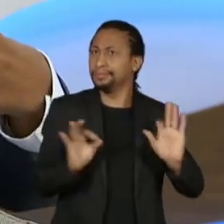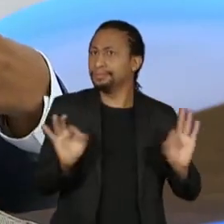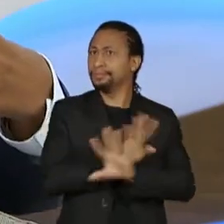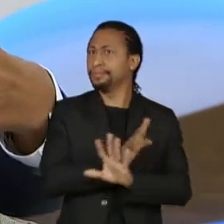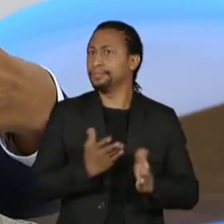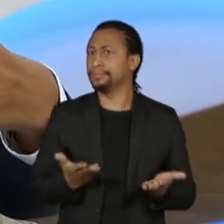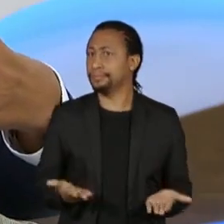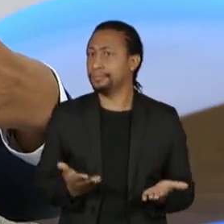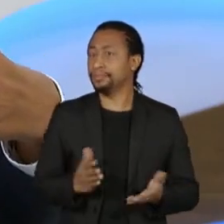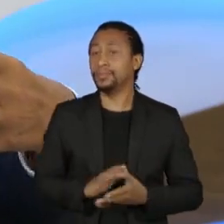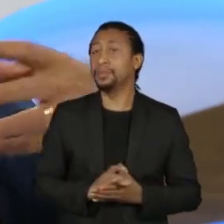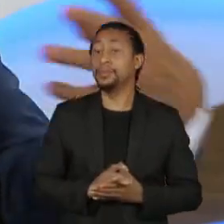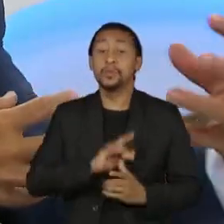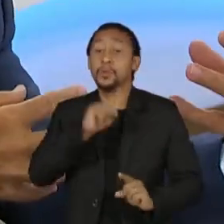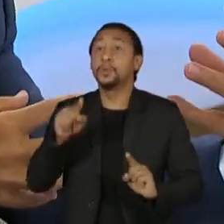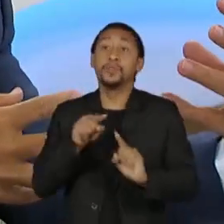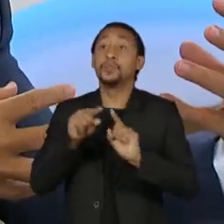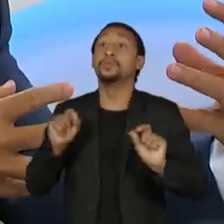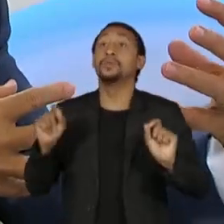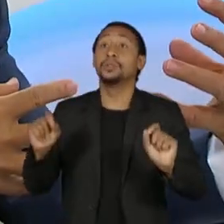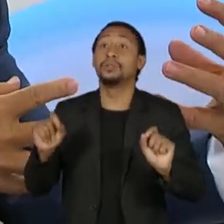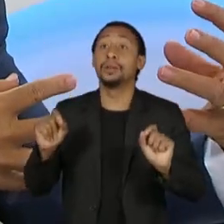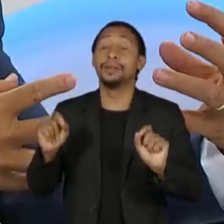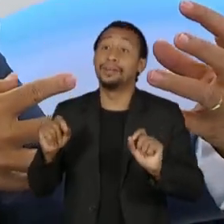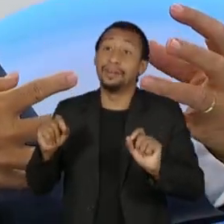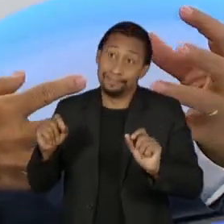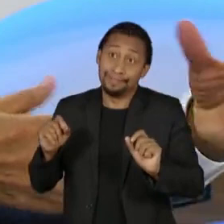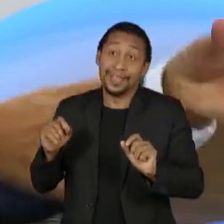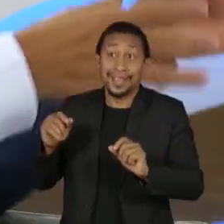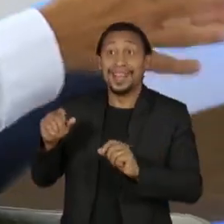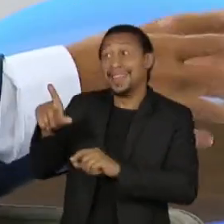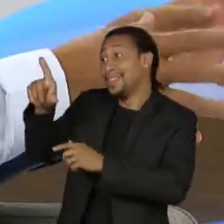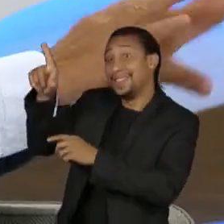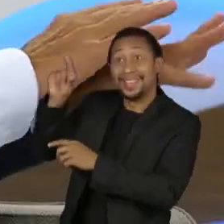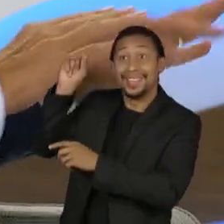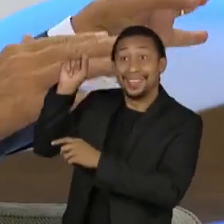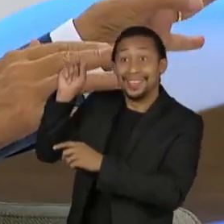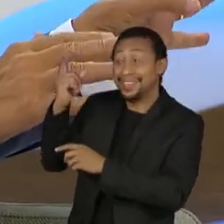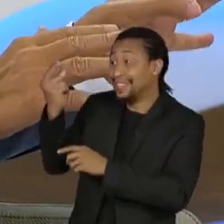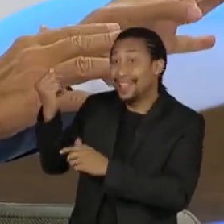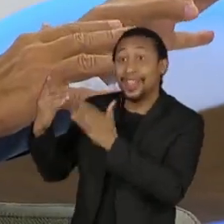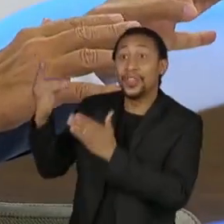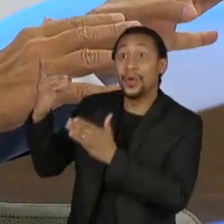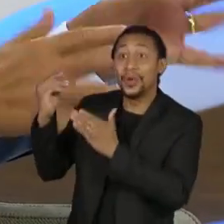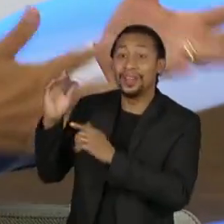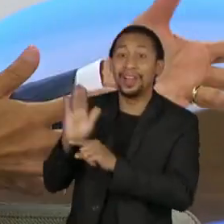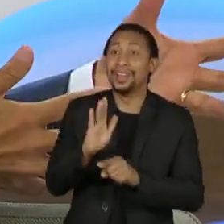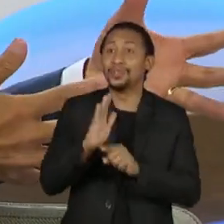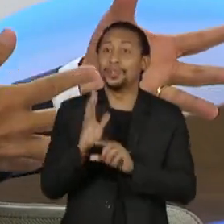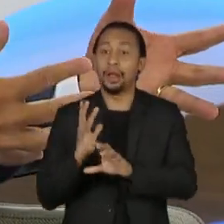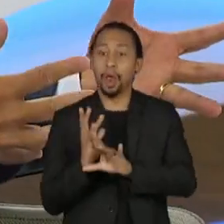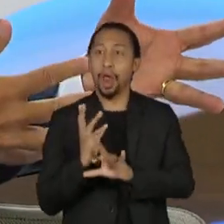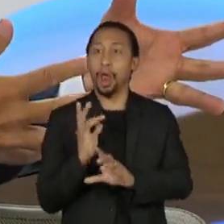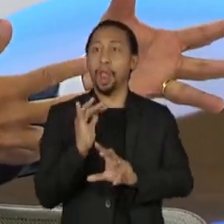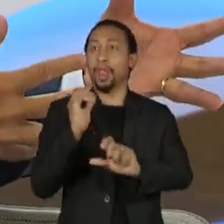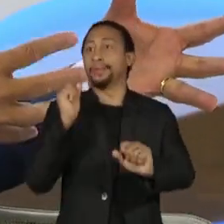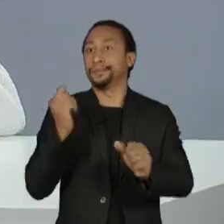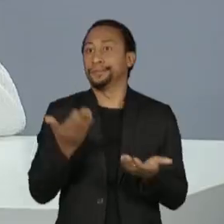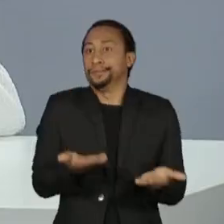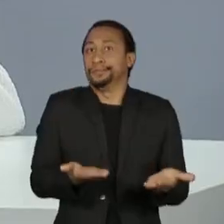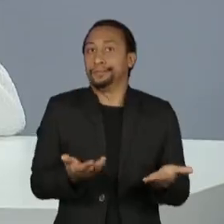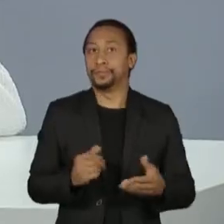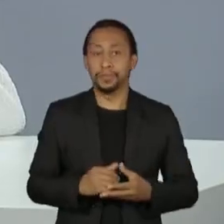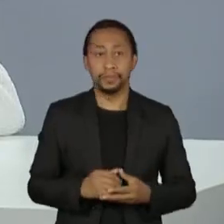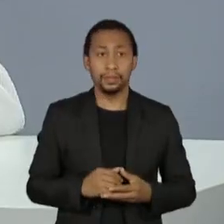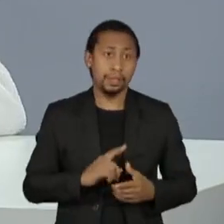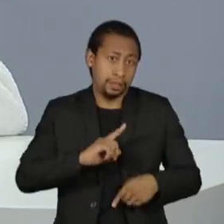único objetivo disso é mais lucro, tá certo, para o setor. Ponto. Isso é prioridade do Brasil?